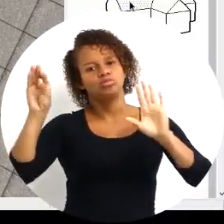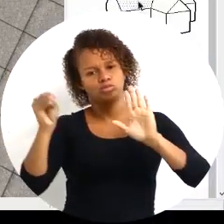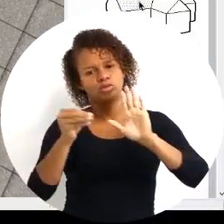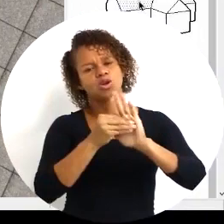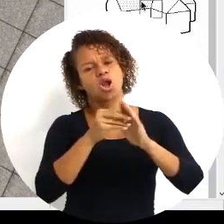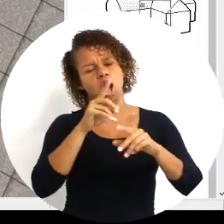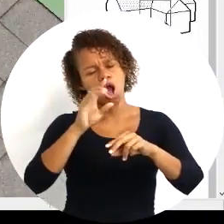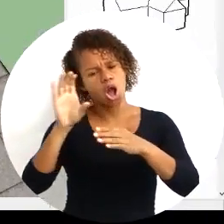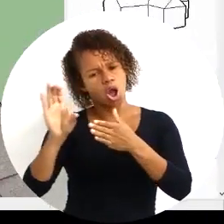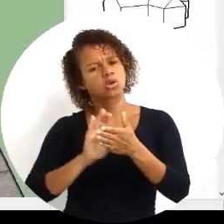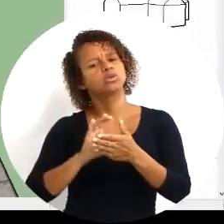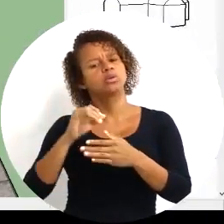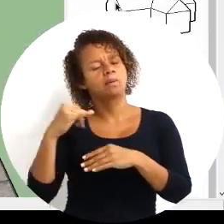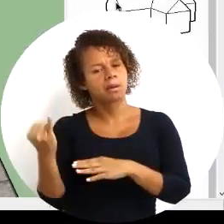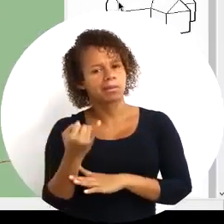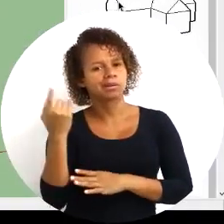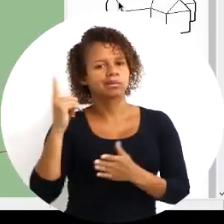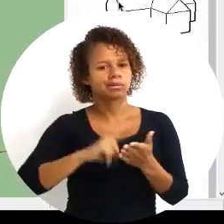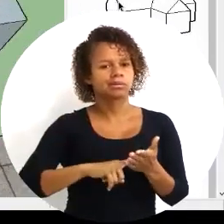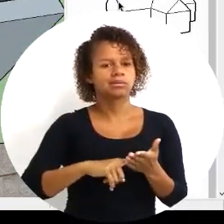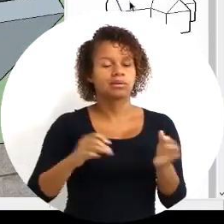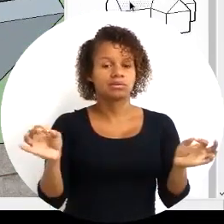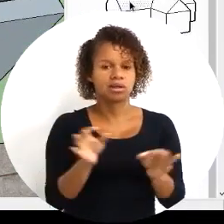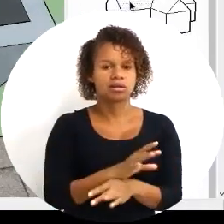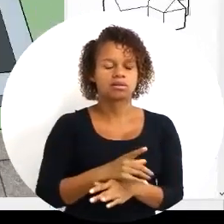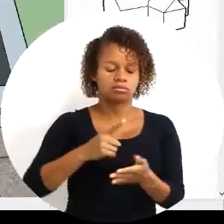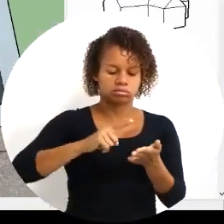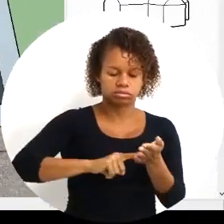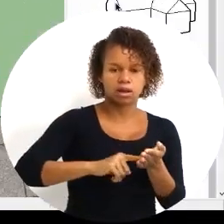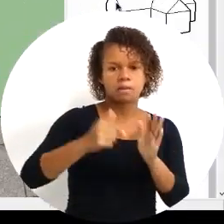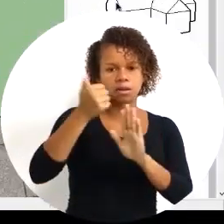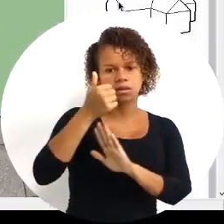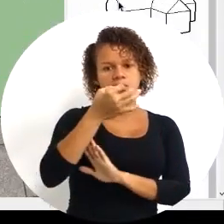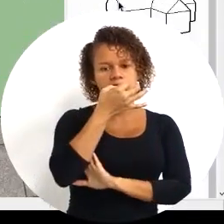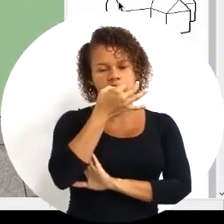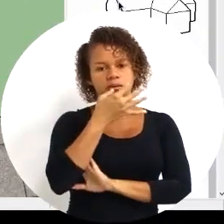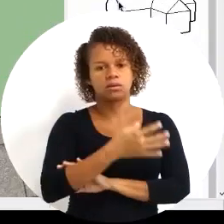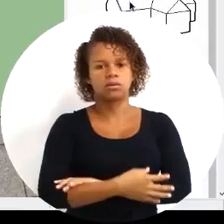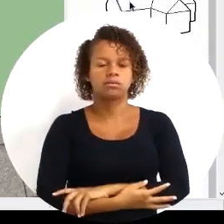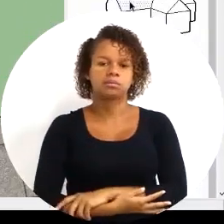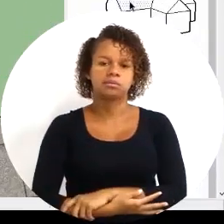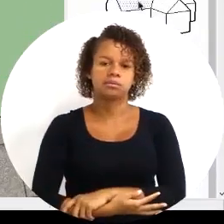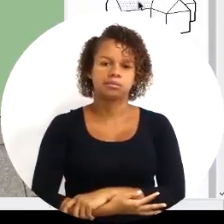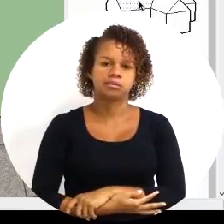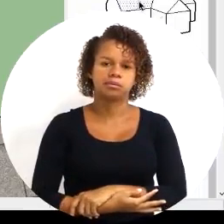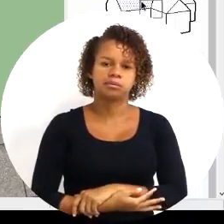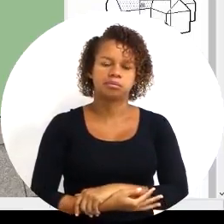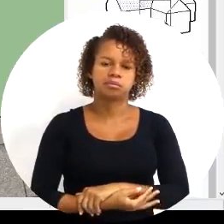recursos permitidos. E para finalizar, clicar com o botão direito do mouse e escolher a primeira opção.